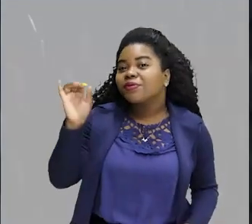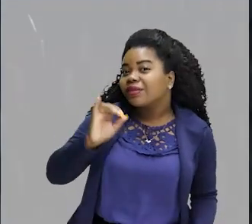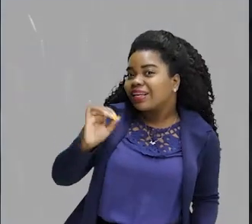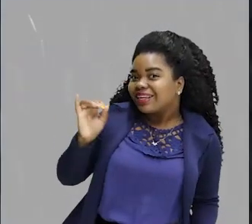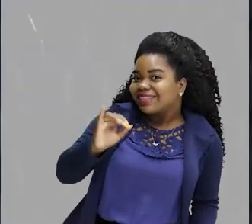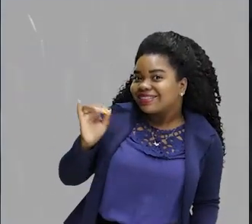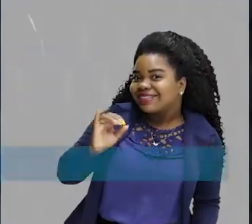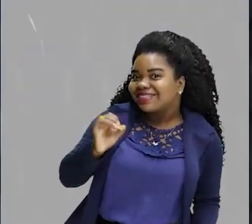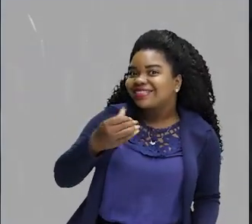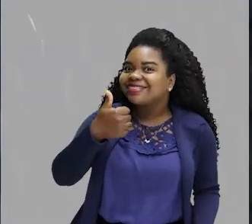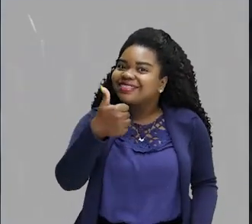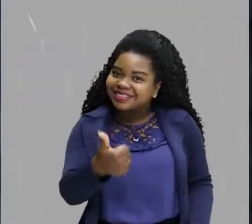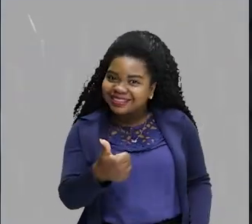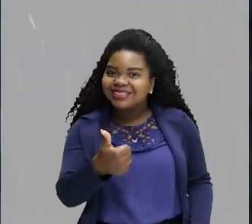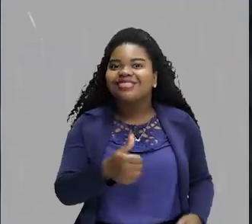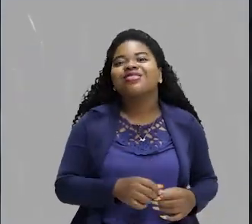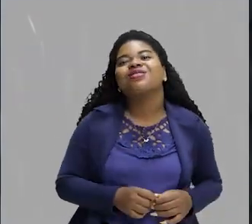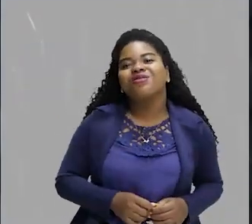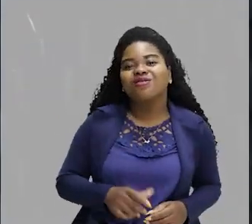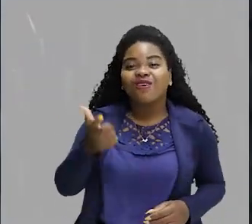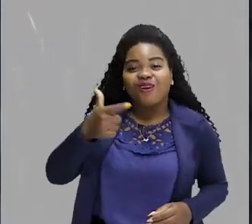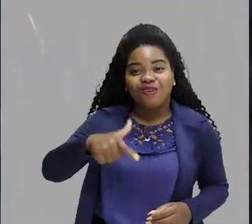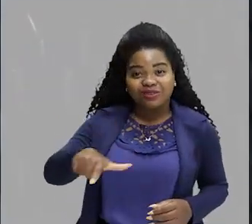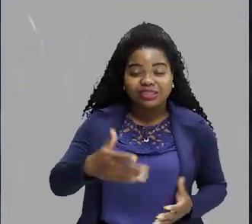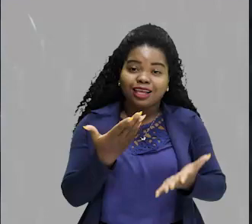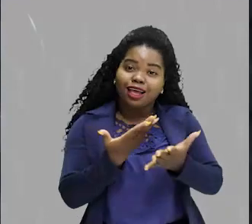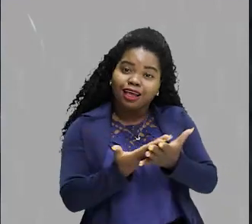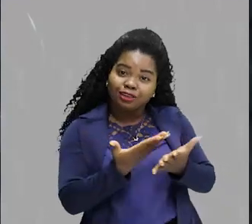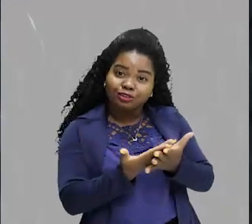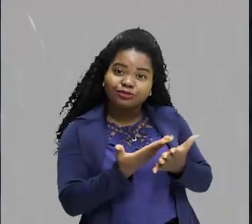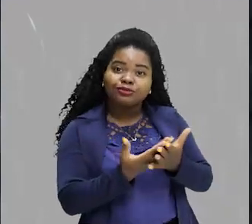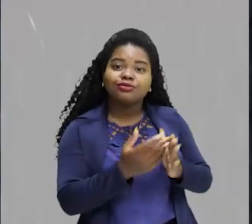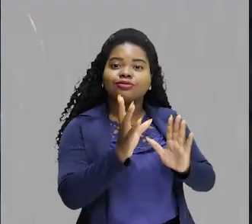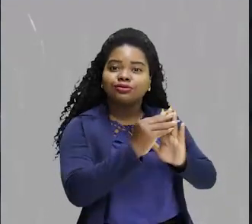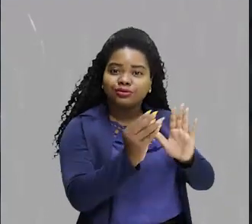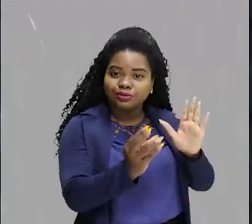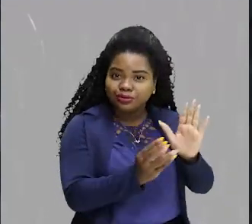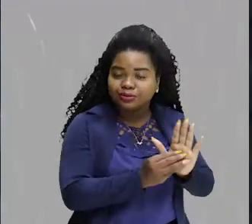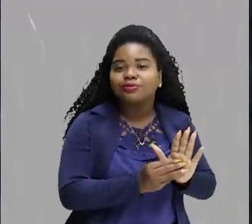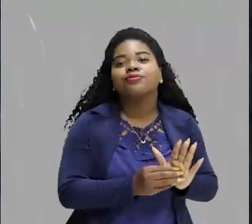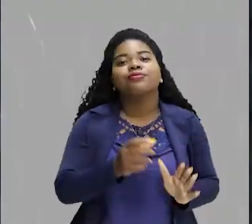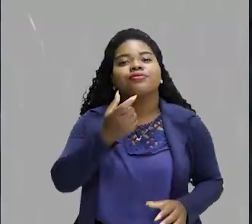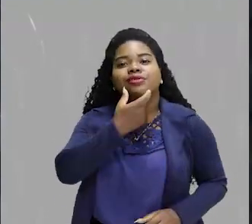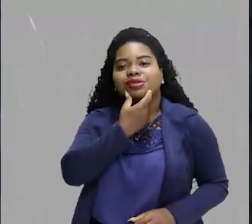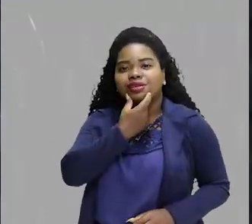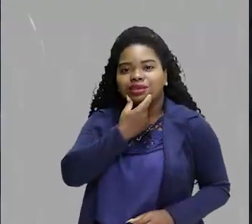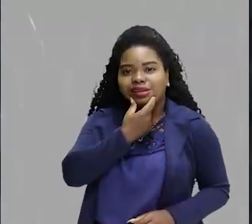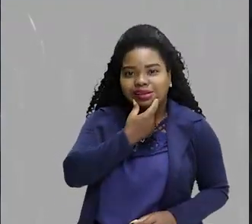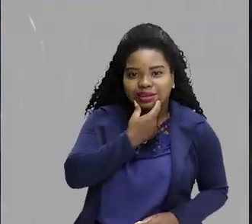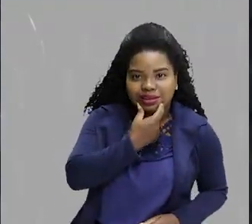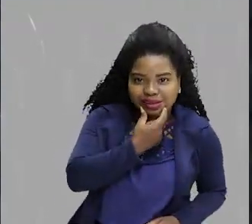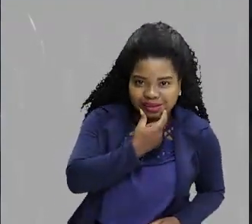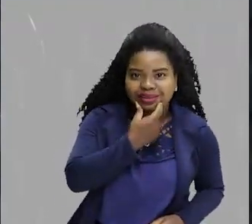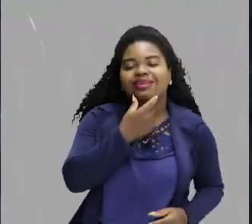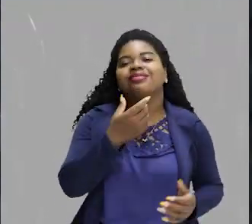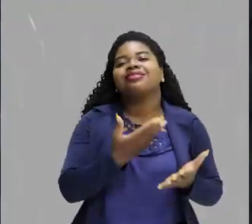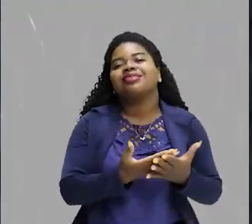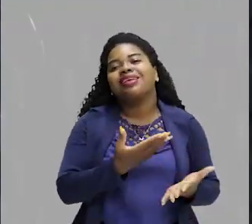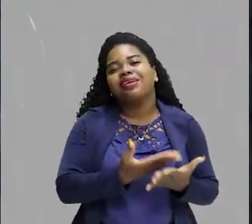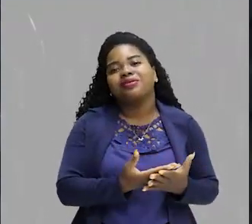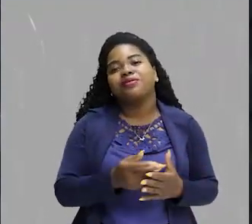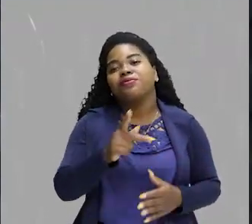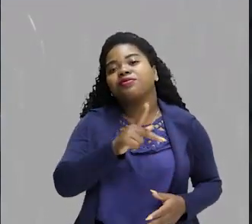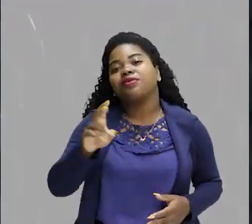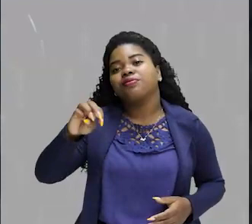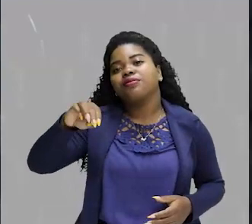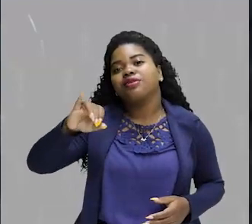Hello everybody, welcome to our English class. I'm teacher Michelle. Olá pessoal, bem-vindos a mais uma aula de inglês. Eu sou a professora